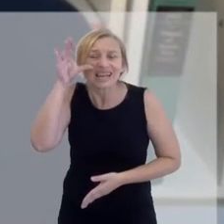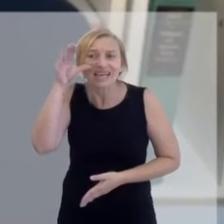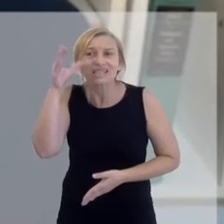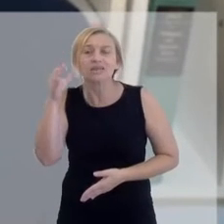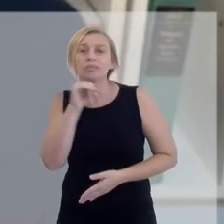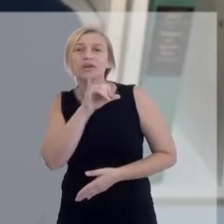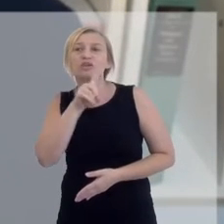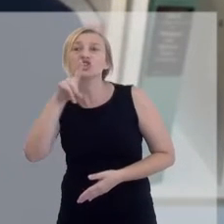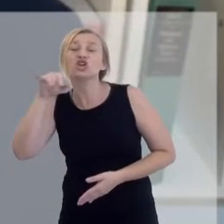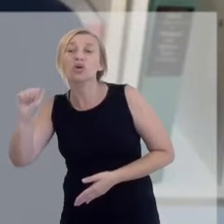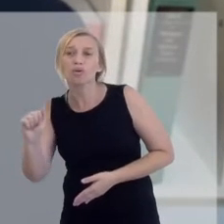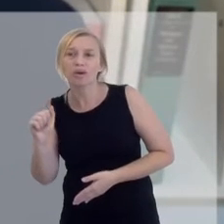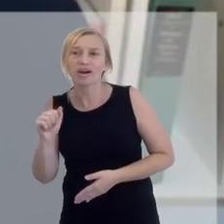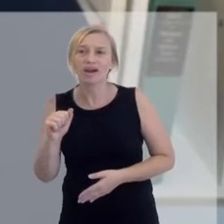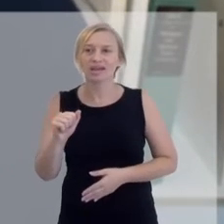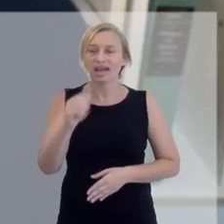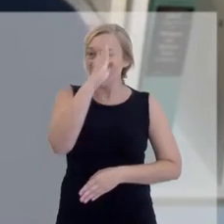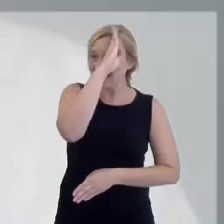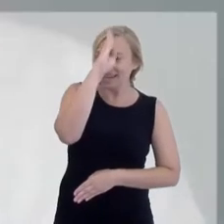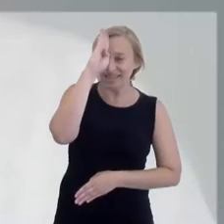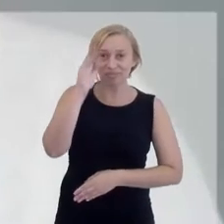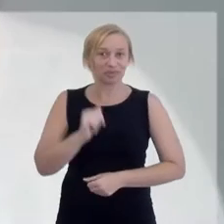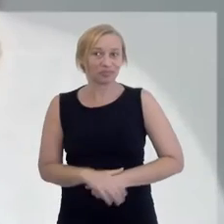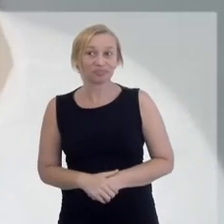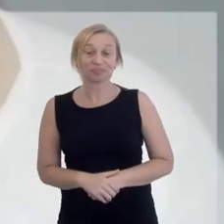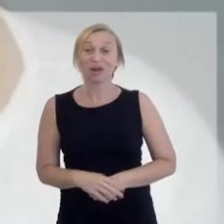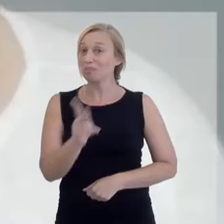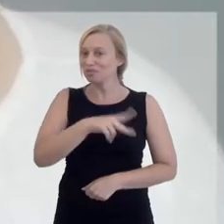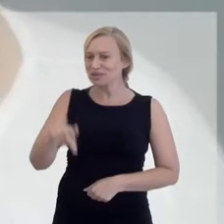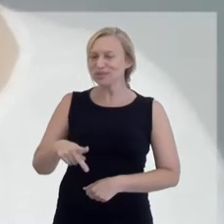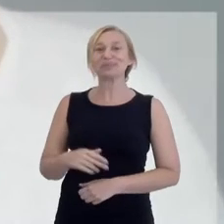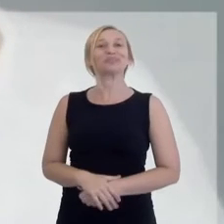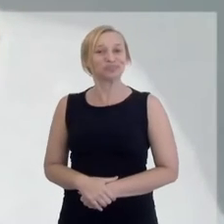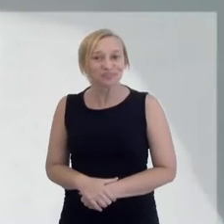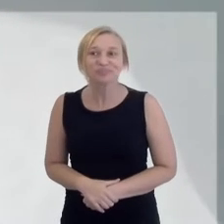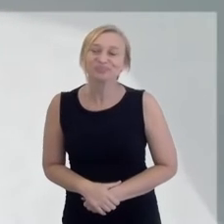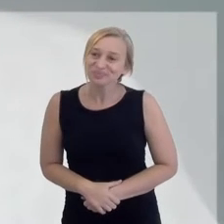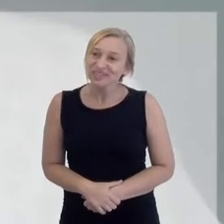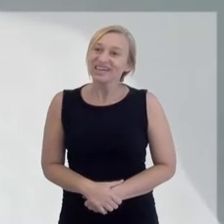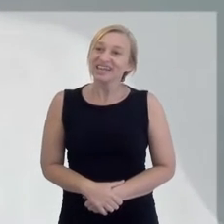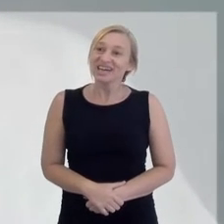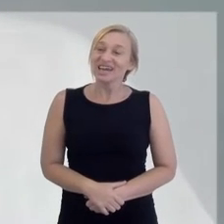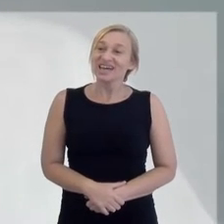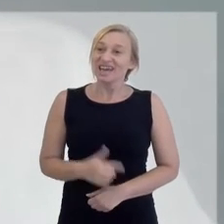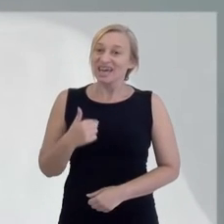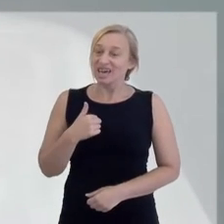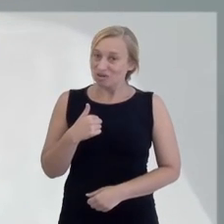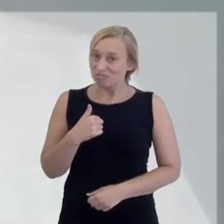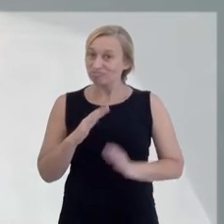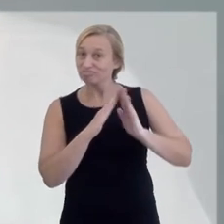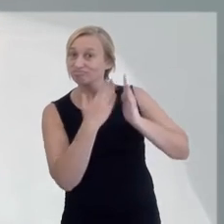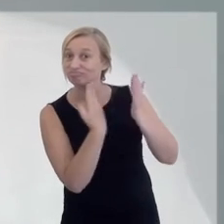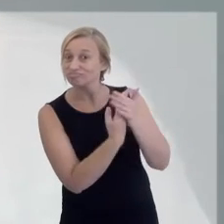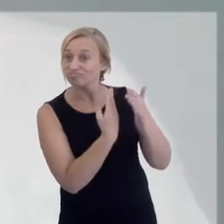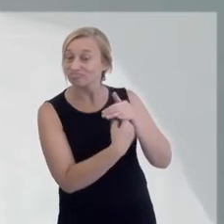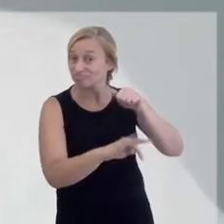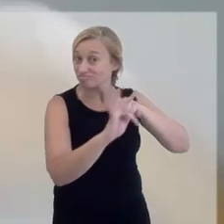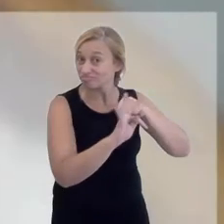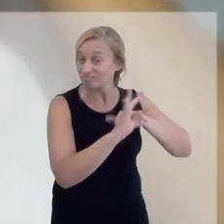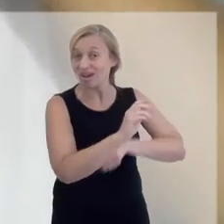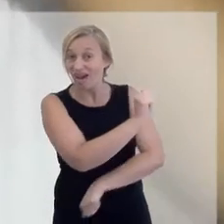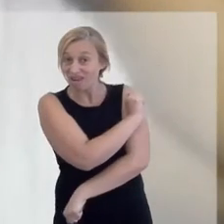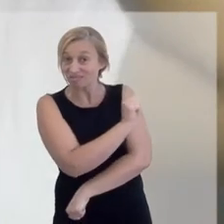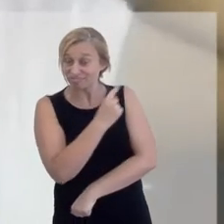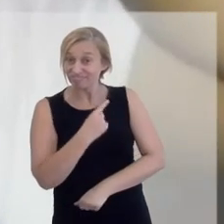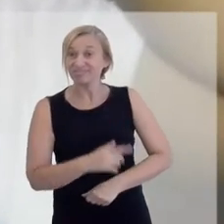idioma nessa perspectiva acadêmica? É, professor. Eu fui aluna da FAETEC.